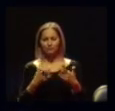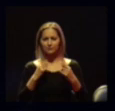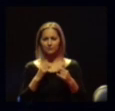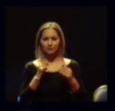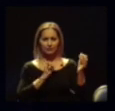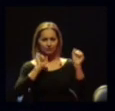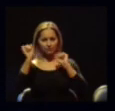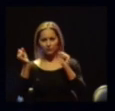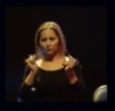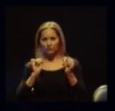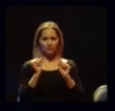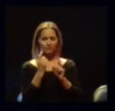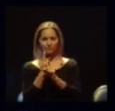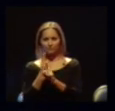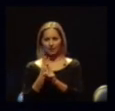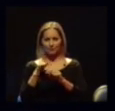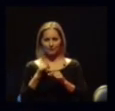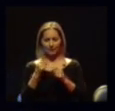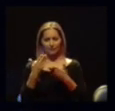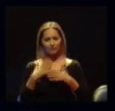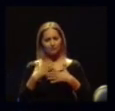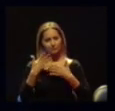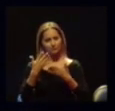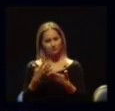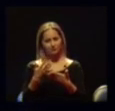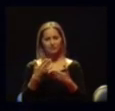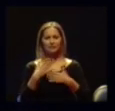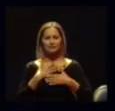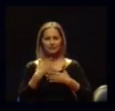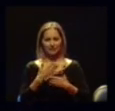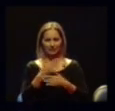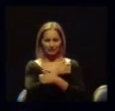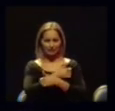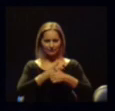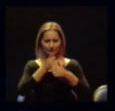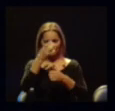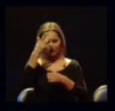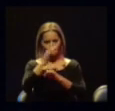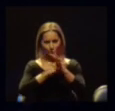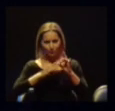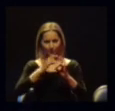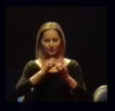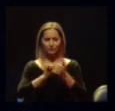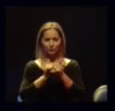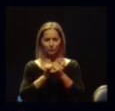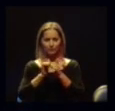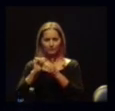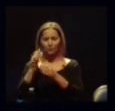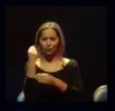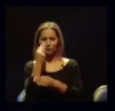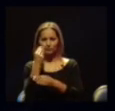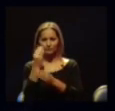coreografia. Esta é uma atuação dedicada à Cidade Europeia do Desporto. Eles aí estão, os alunos da